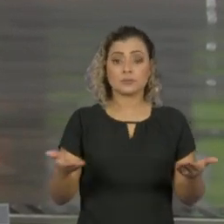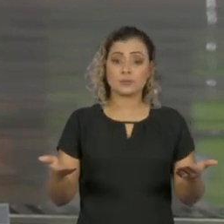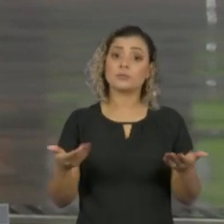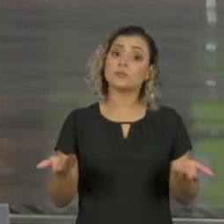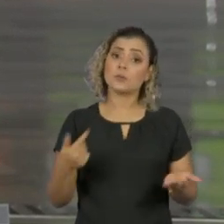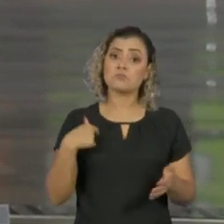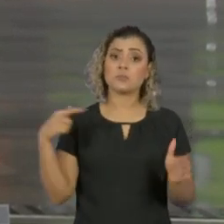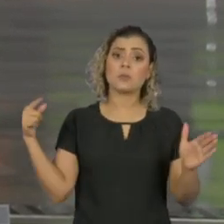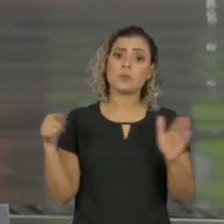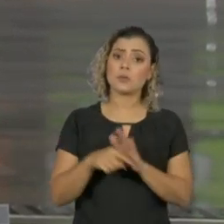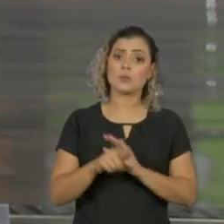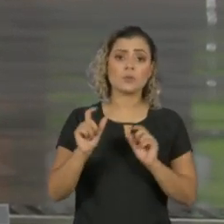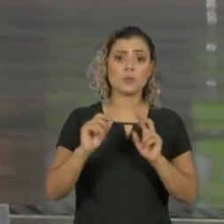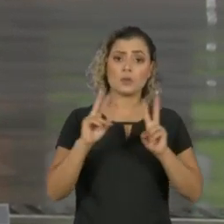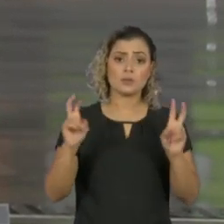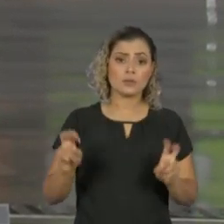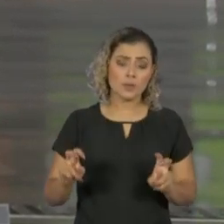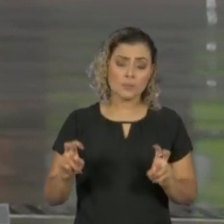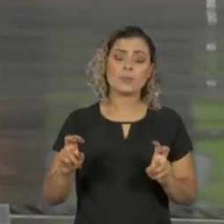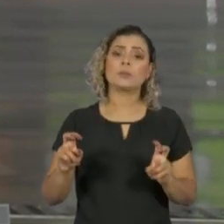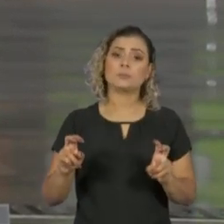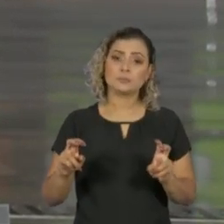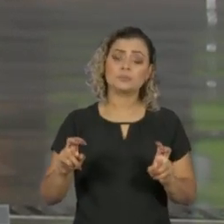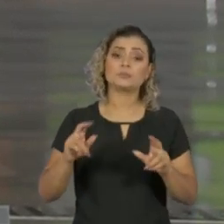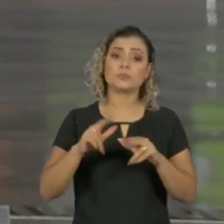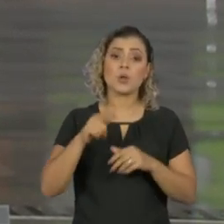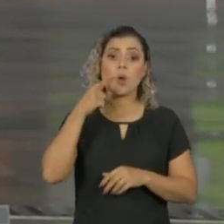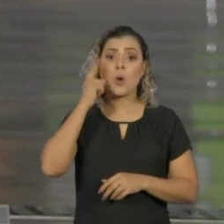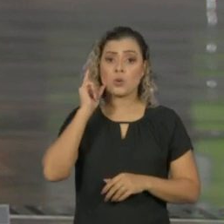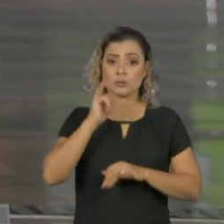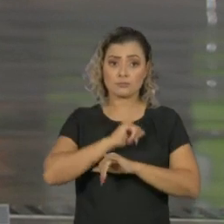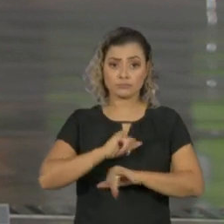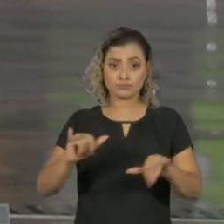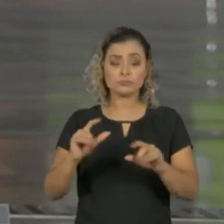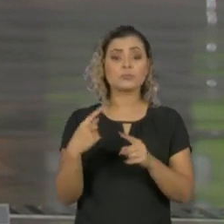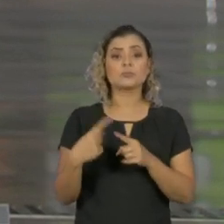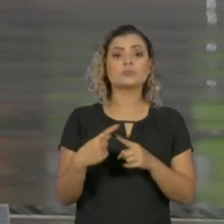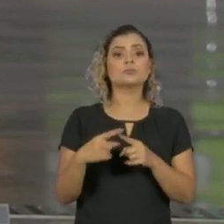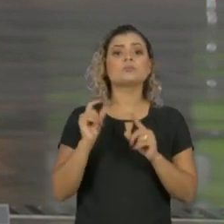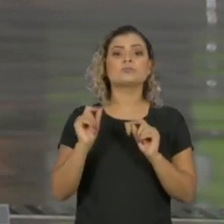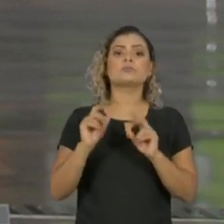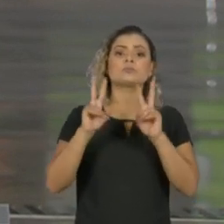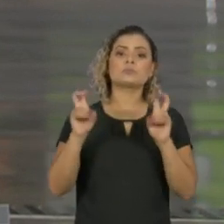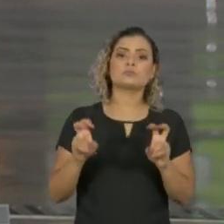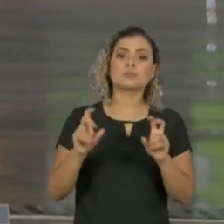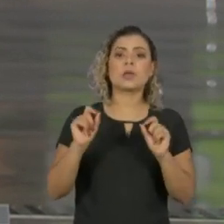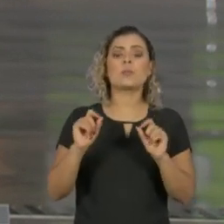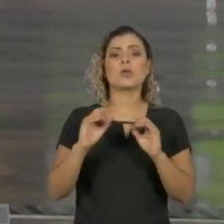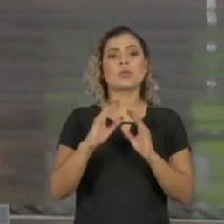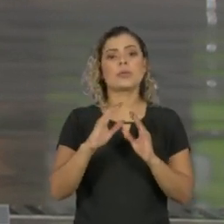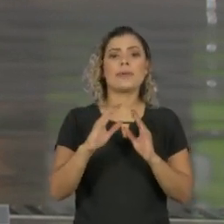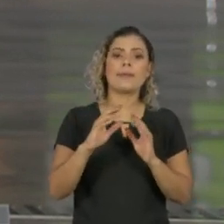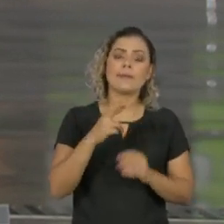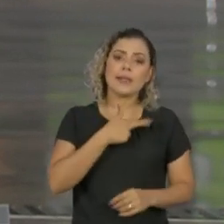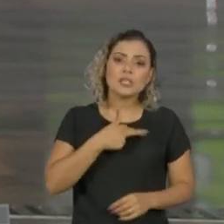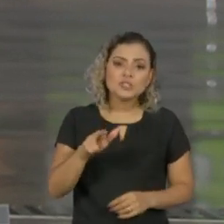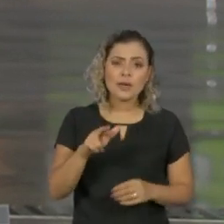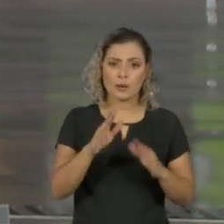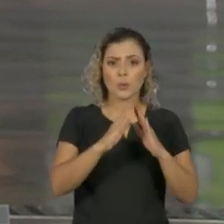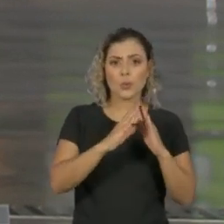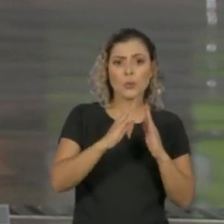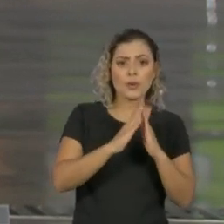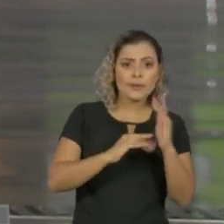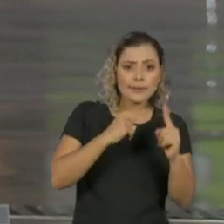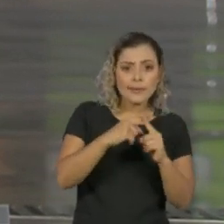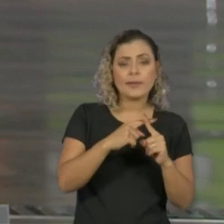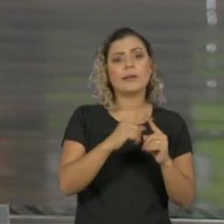a minha pergunta ela é em relação a uma das medidas que foram anunciadas ontem, que é a questão das missas, dos cultos que foram restritos, a orientação